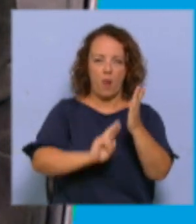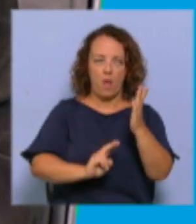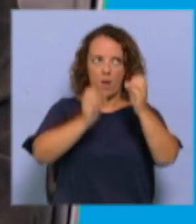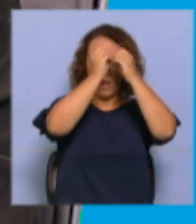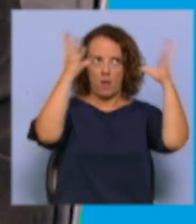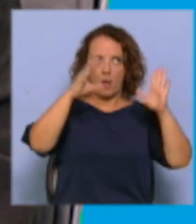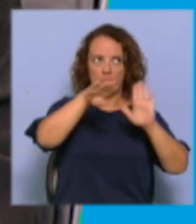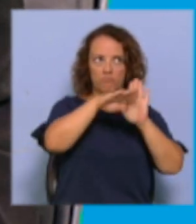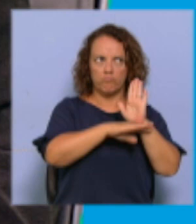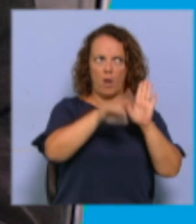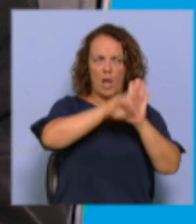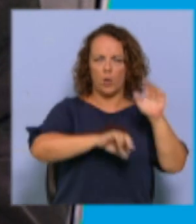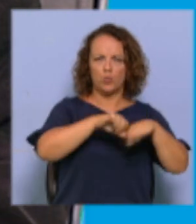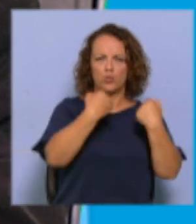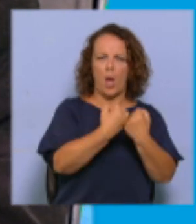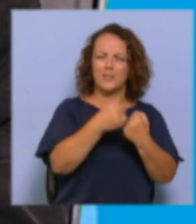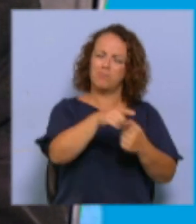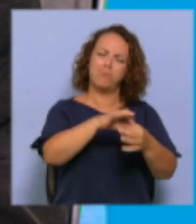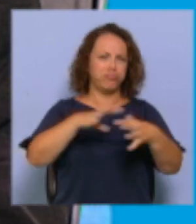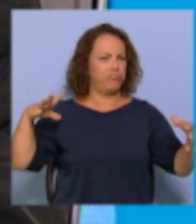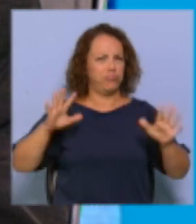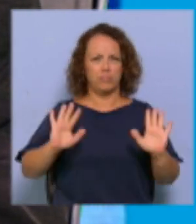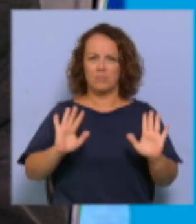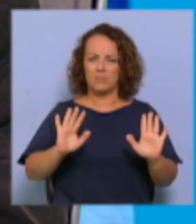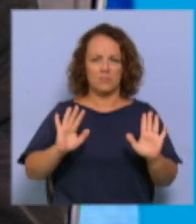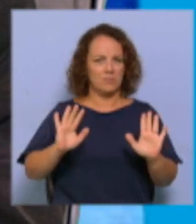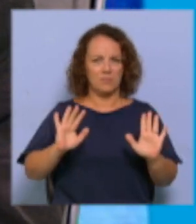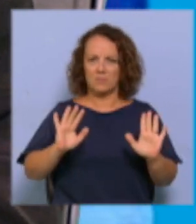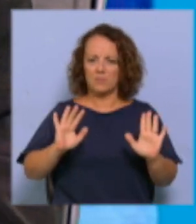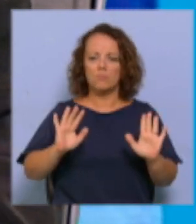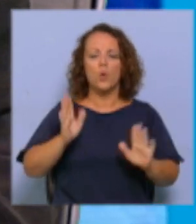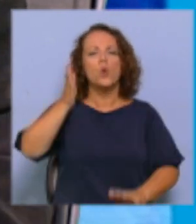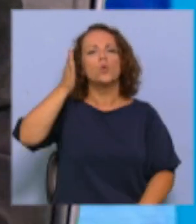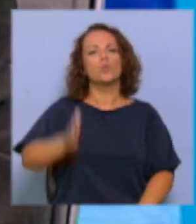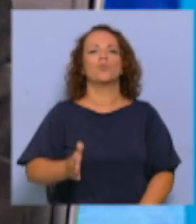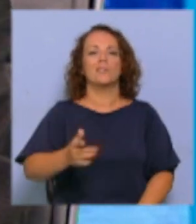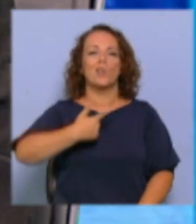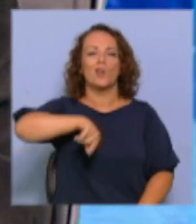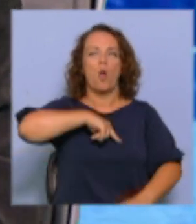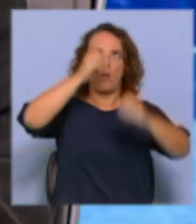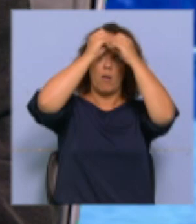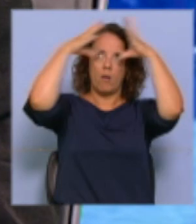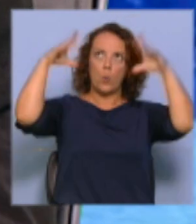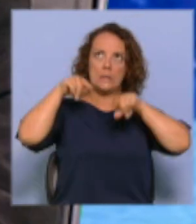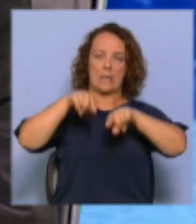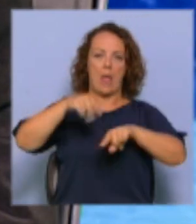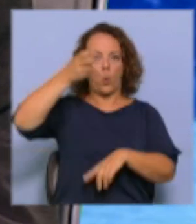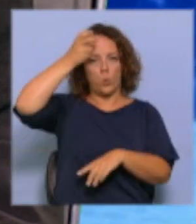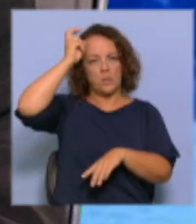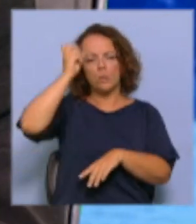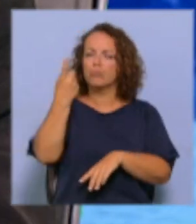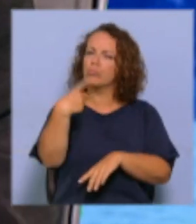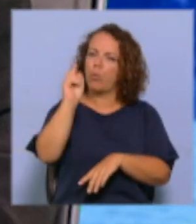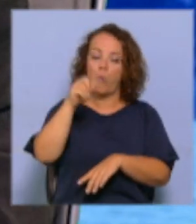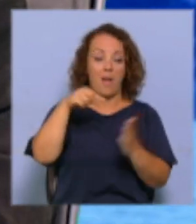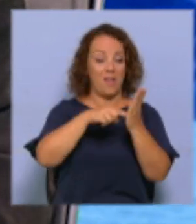nada a ver com isso. Não tem nada a ver com o tema da questão de justiça como nós a entendemos. Não tem nada a ver com isso. Esta parábola